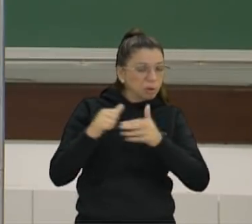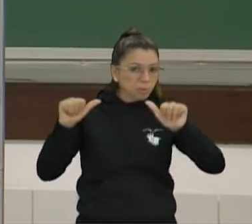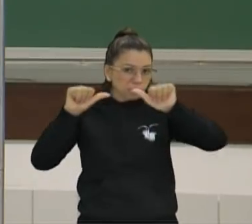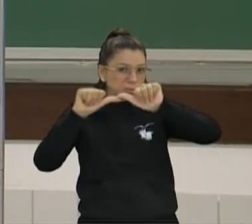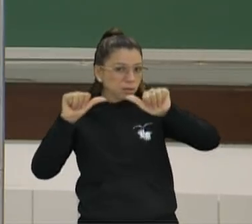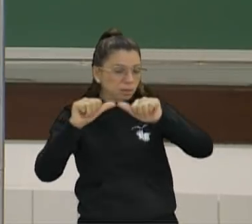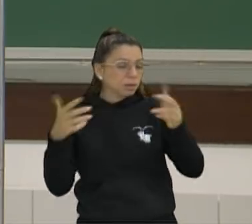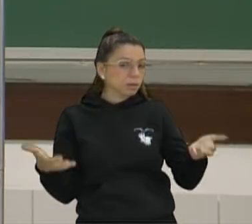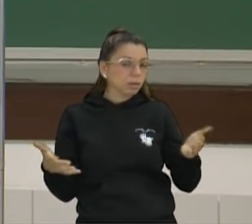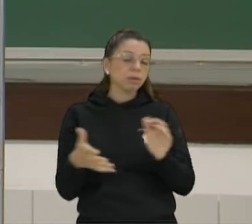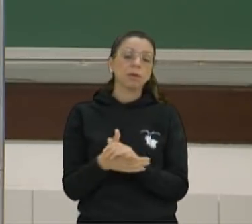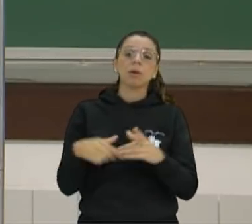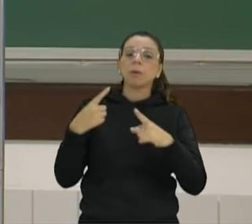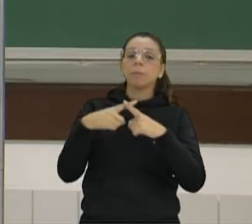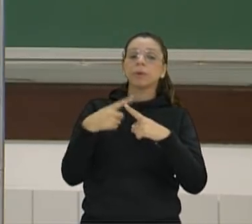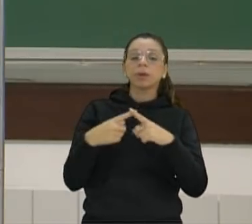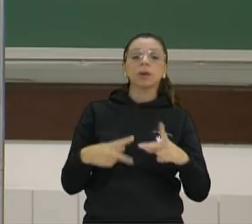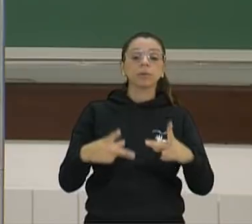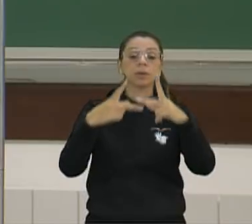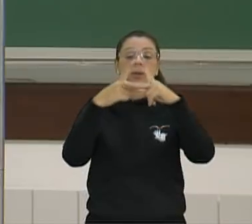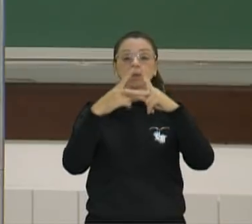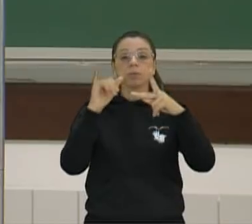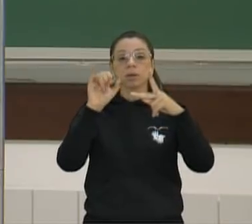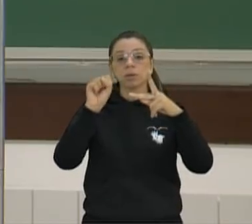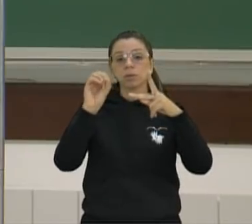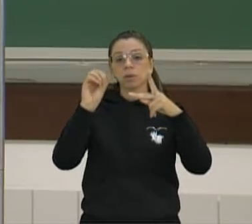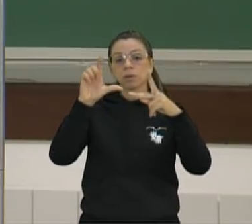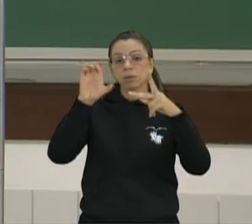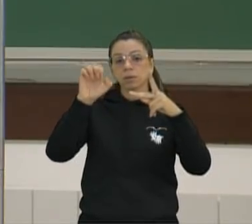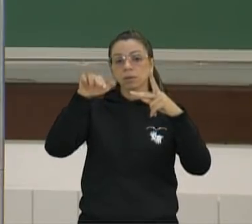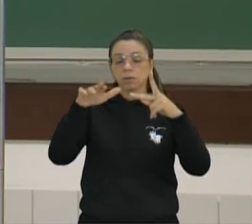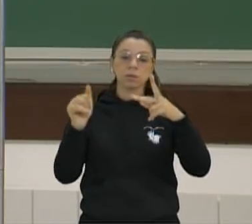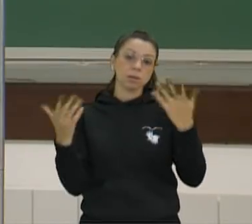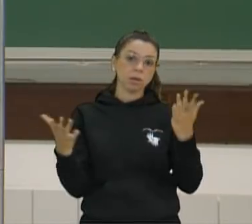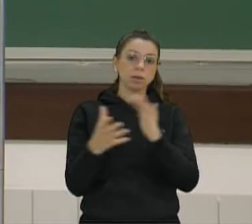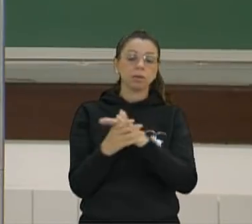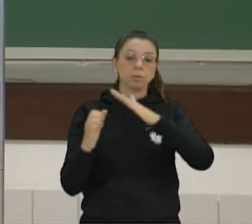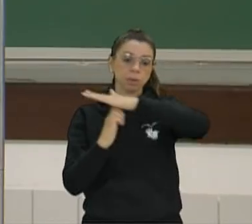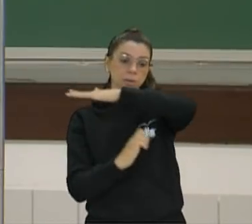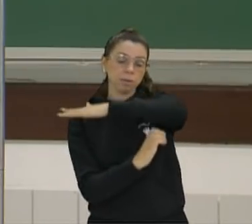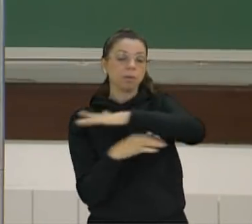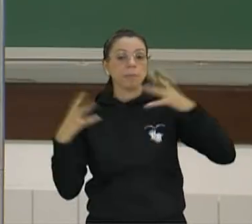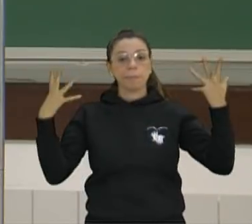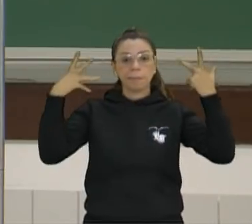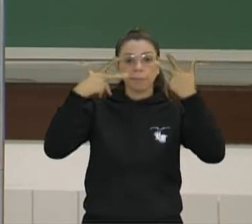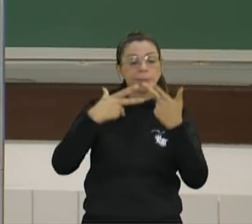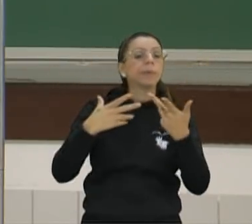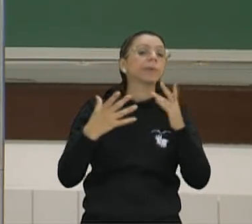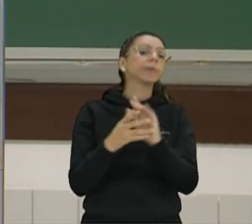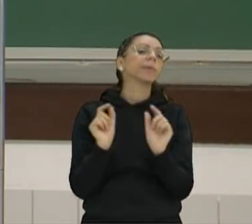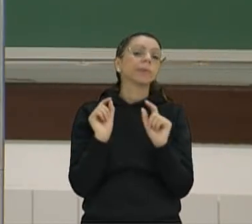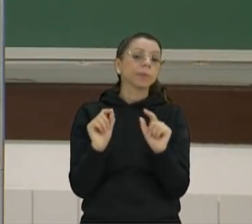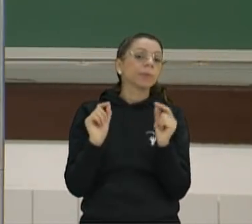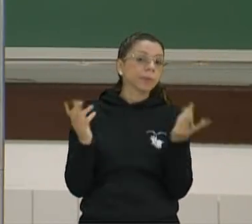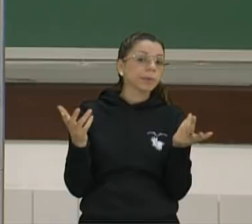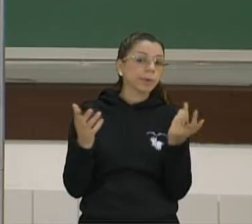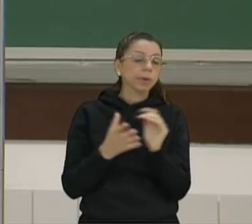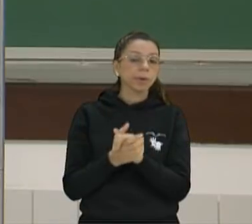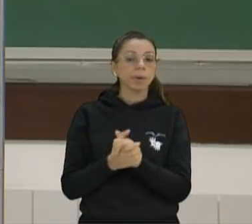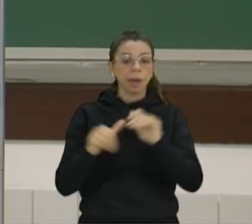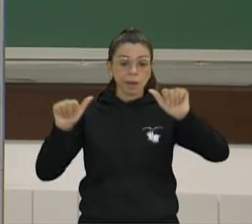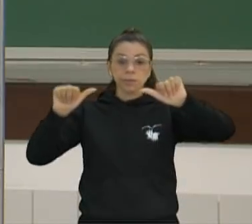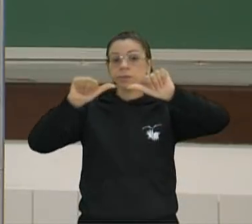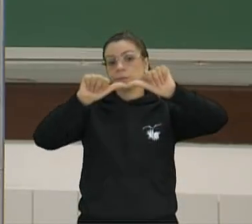Por que é justamente um triângulo isósceles? Por uma questão de arquitetura, por uma questão estética, o que vai contar muito ali? A questão da